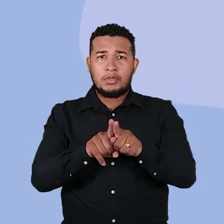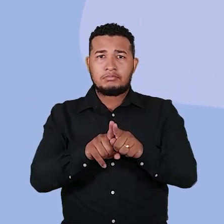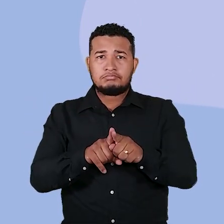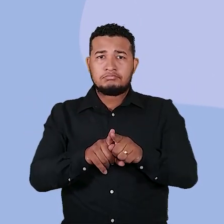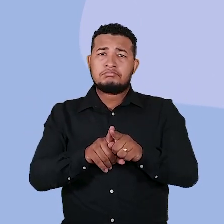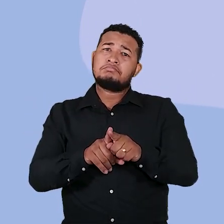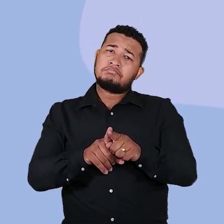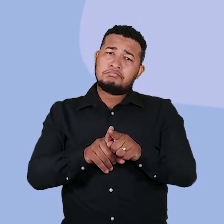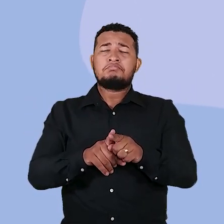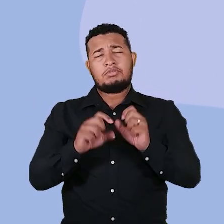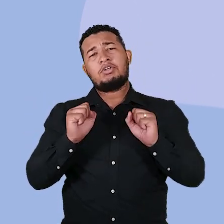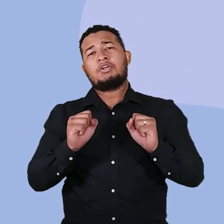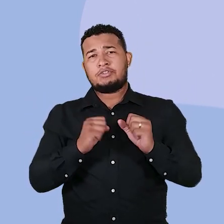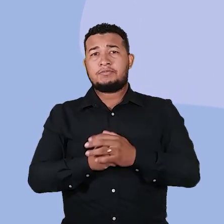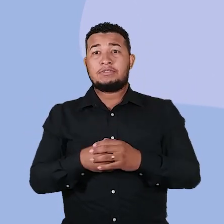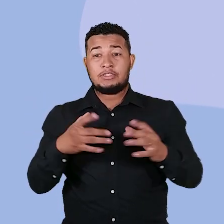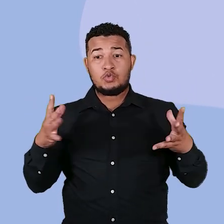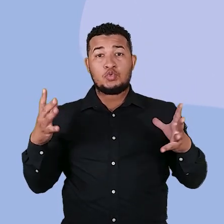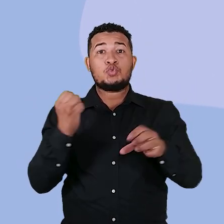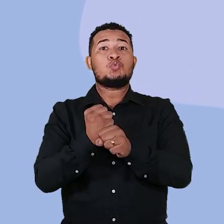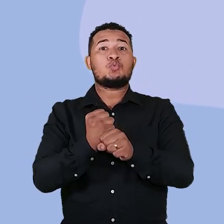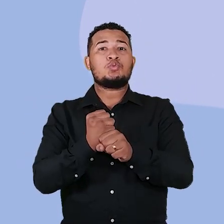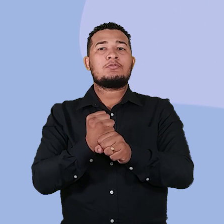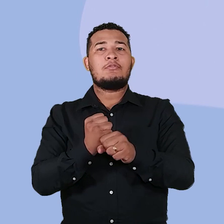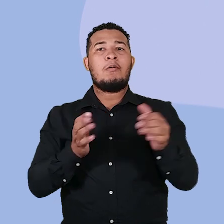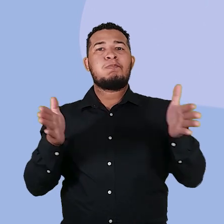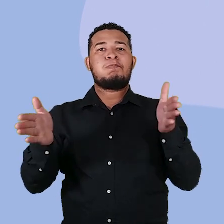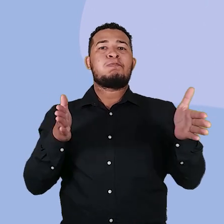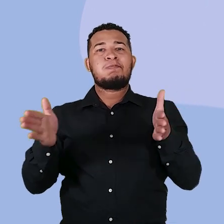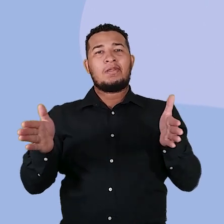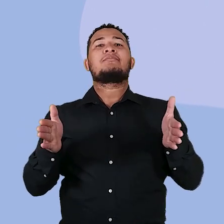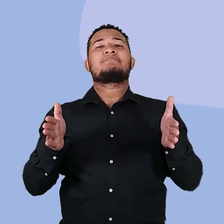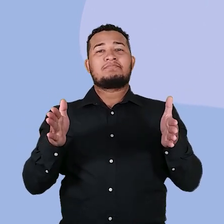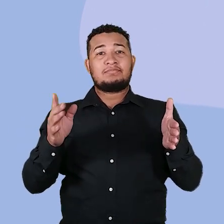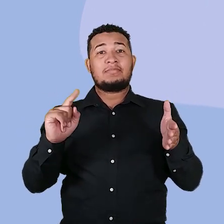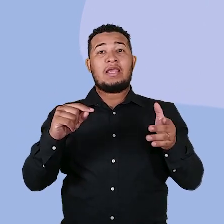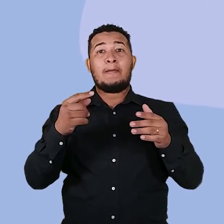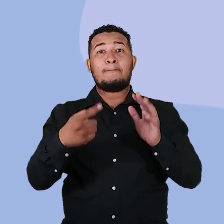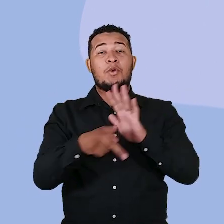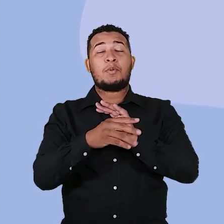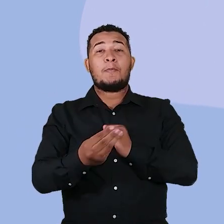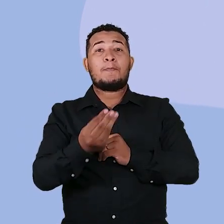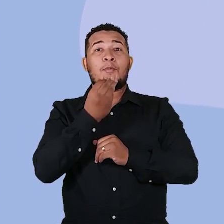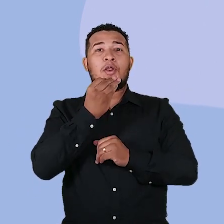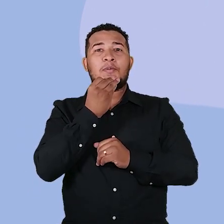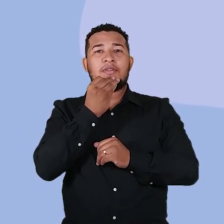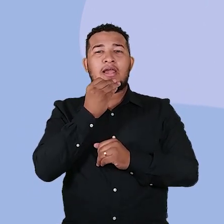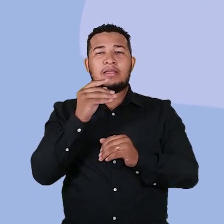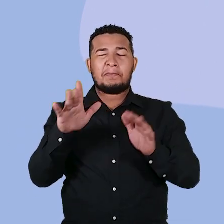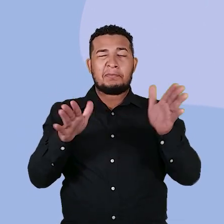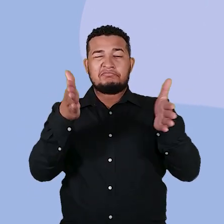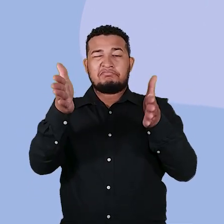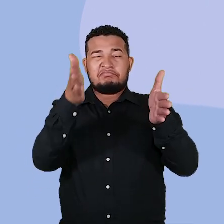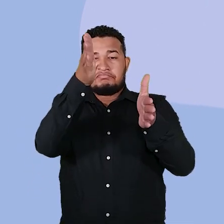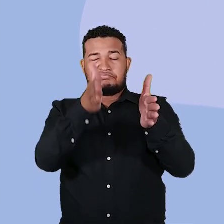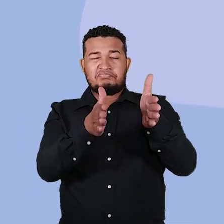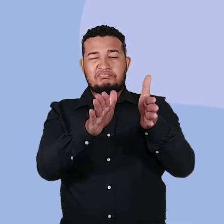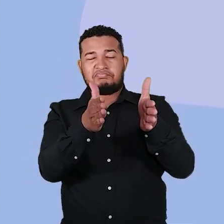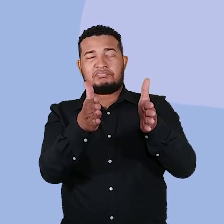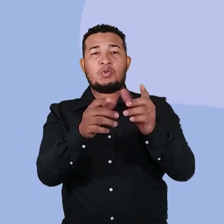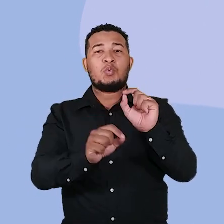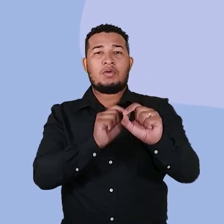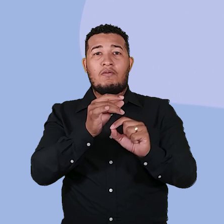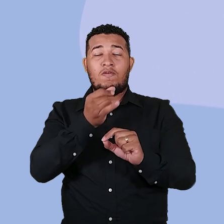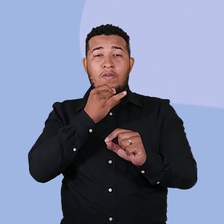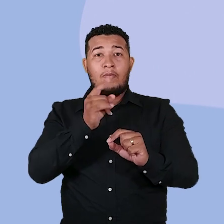posso falar assim eu não posso e juntando tudo e eu tenho então a probabilidade aí